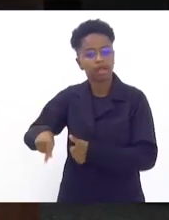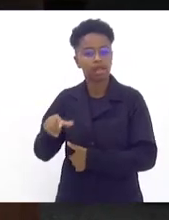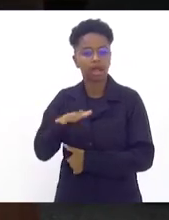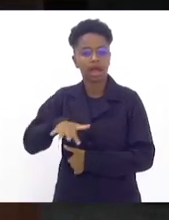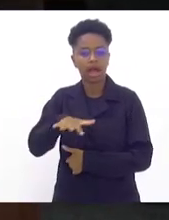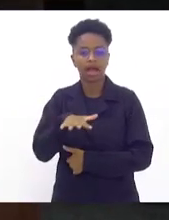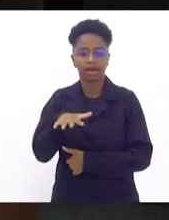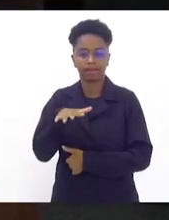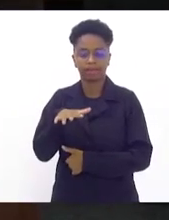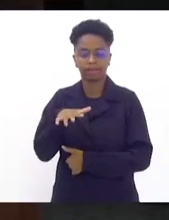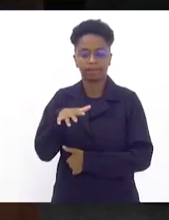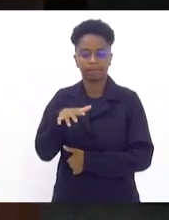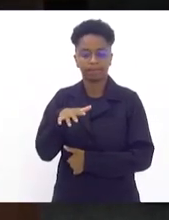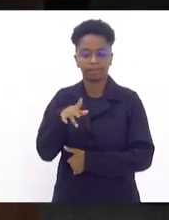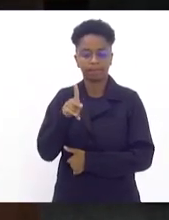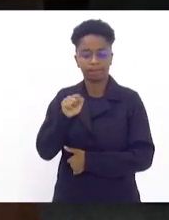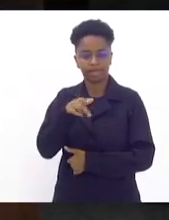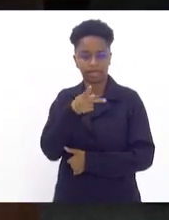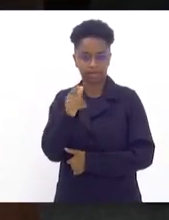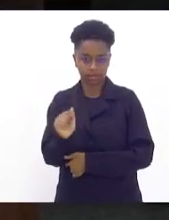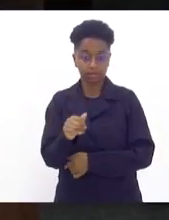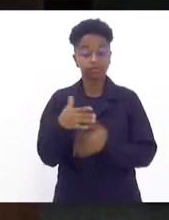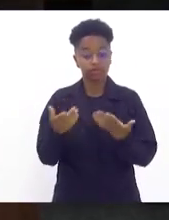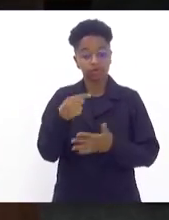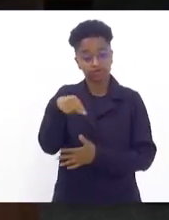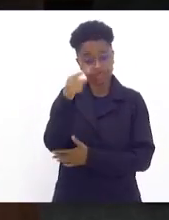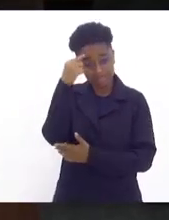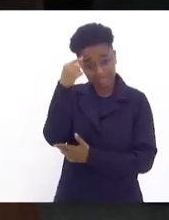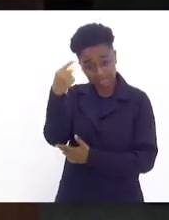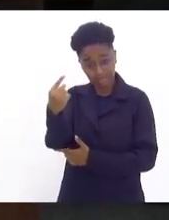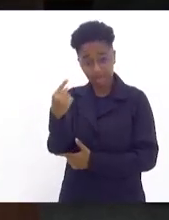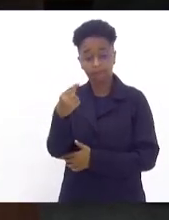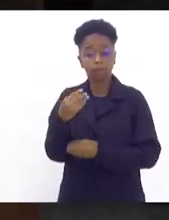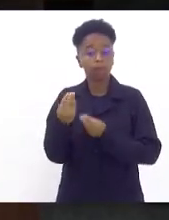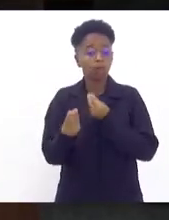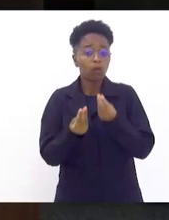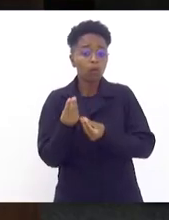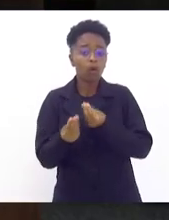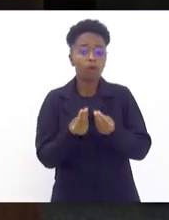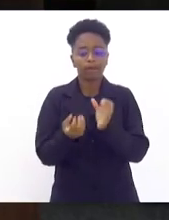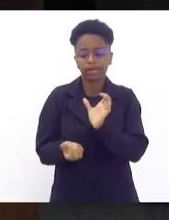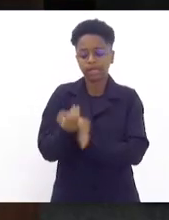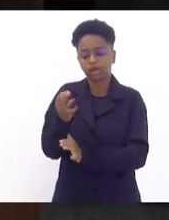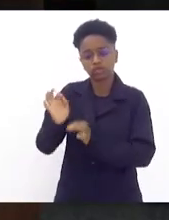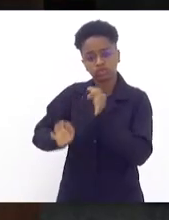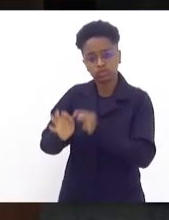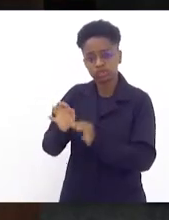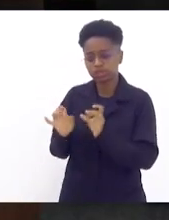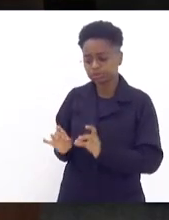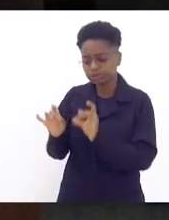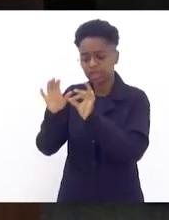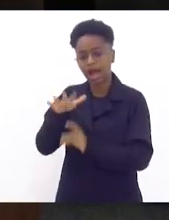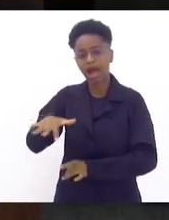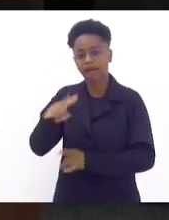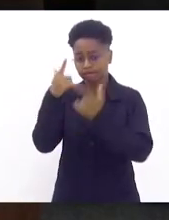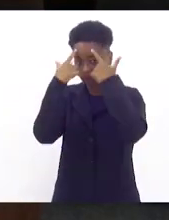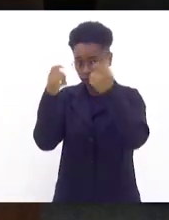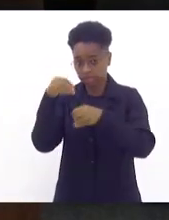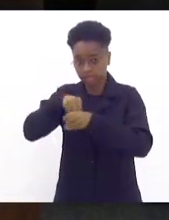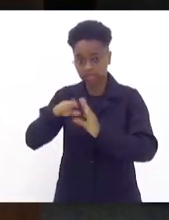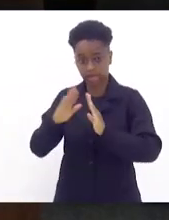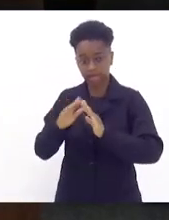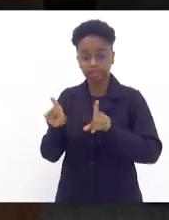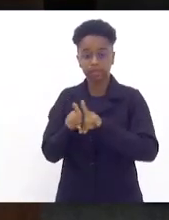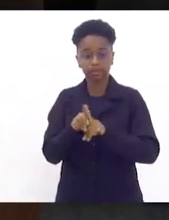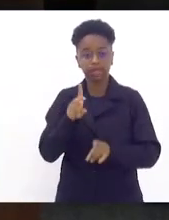para se ter uma ideia, tanto a criação de um juizado especial de violência doméstica, como de uma